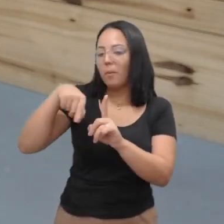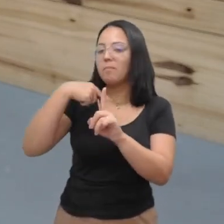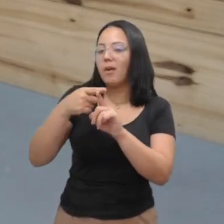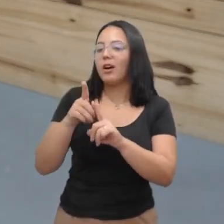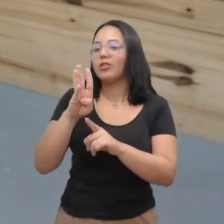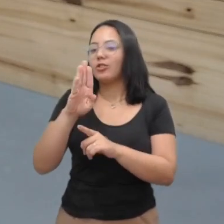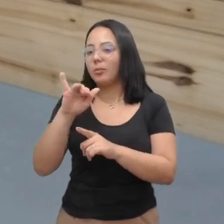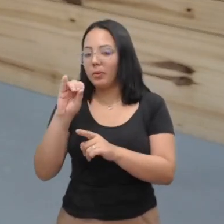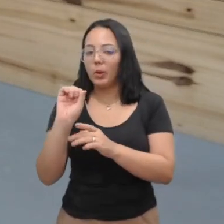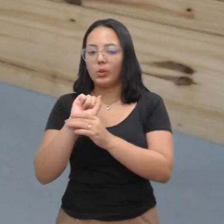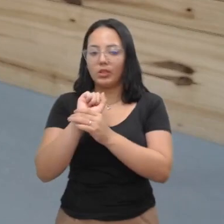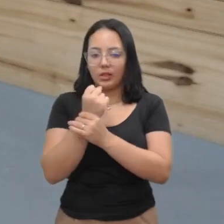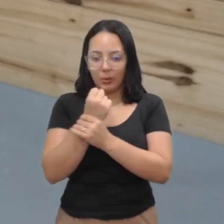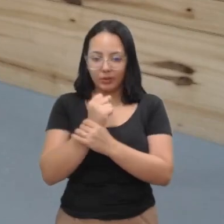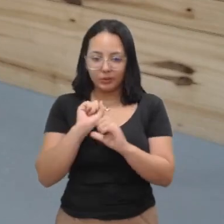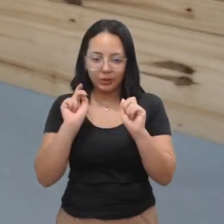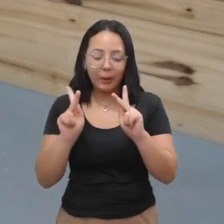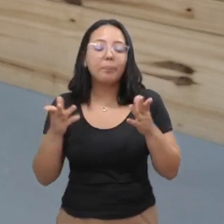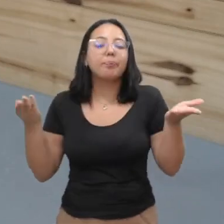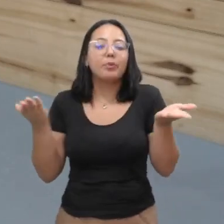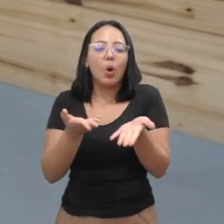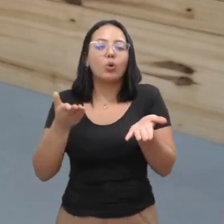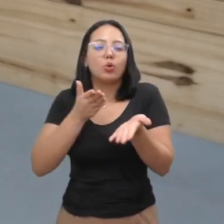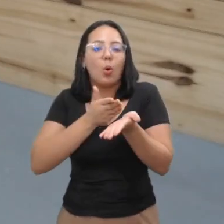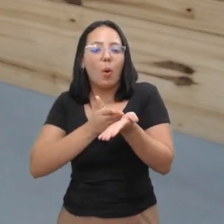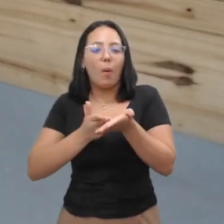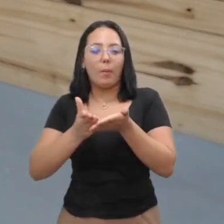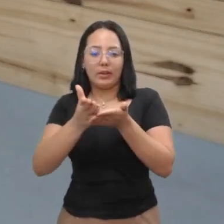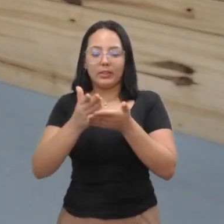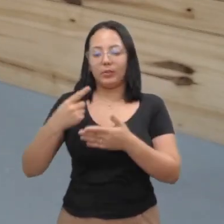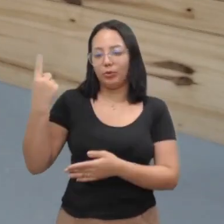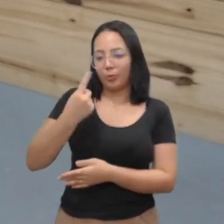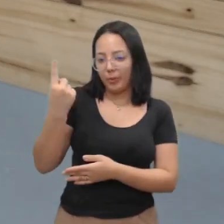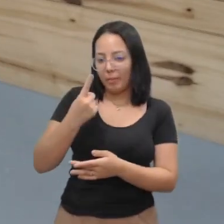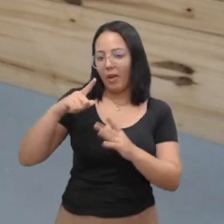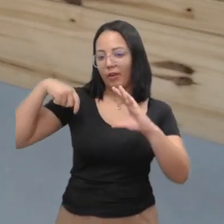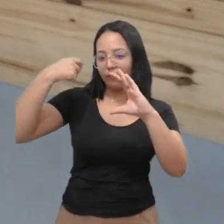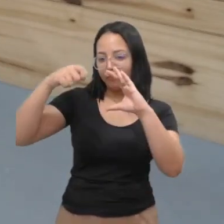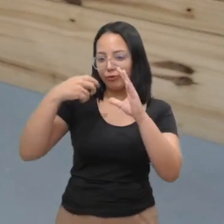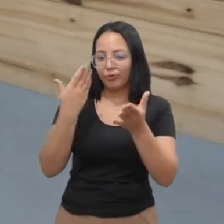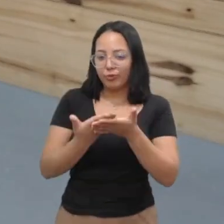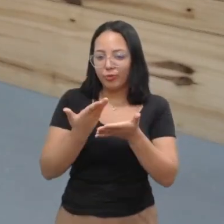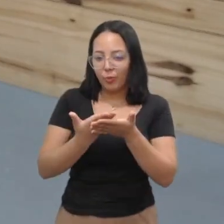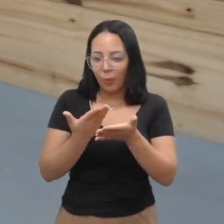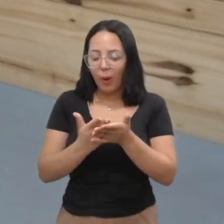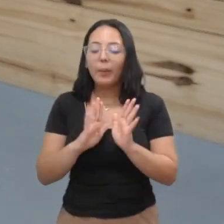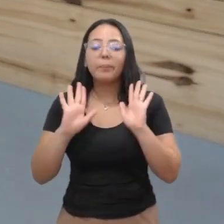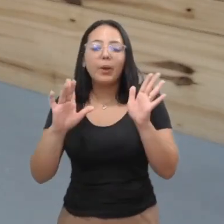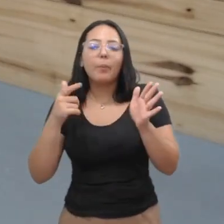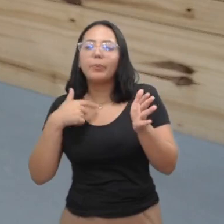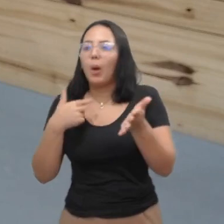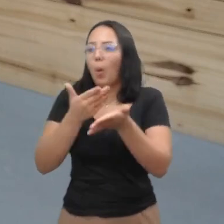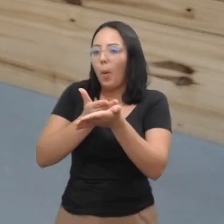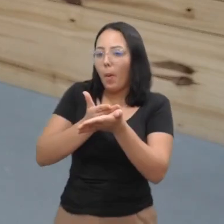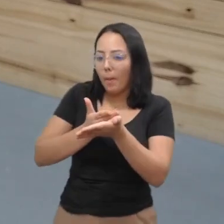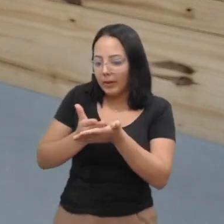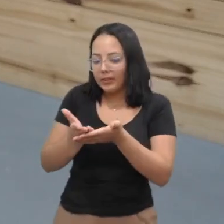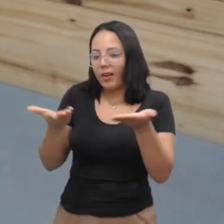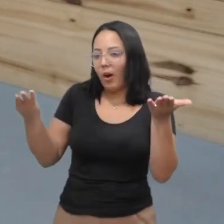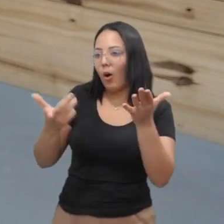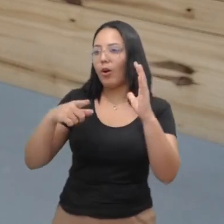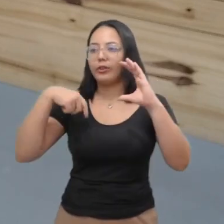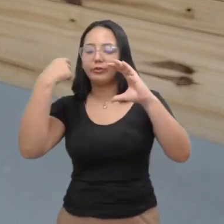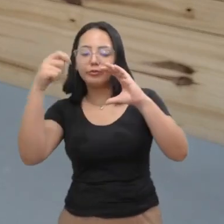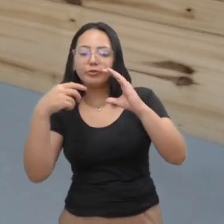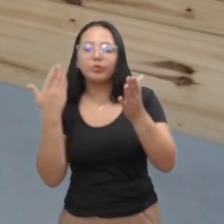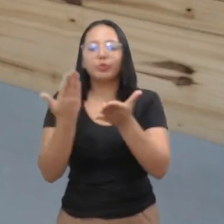biossegurança. Hoje nós iniciaremos a nossa primeira videoaula. Eu iniciarei essa